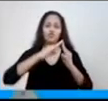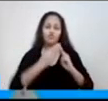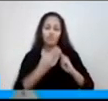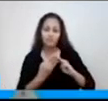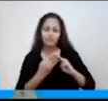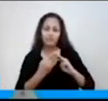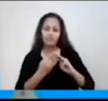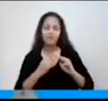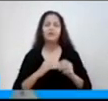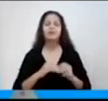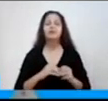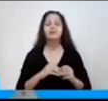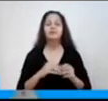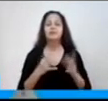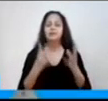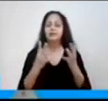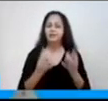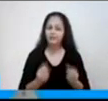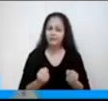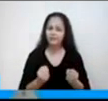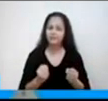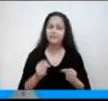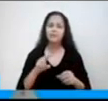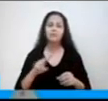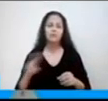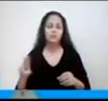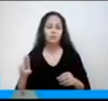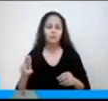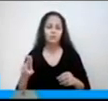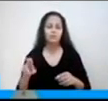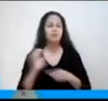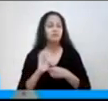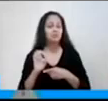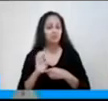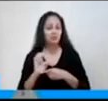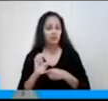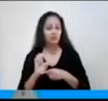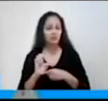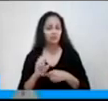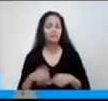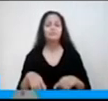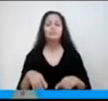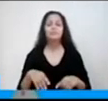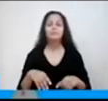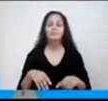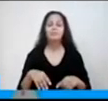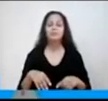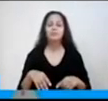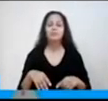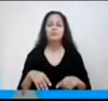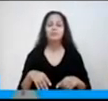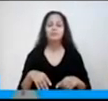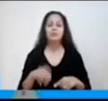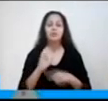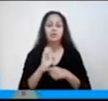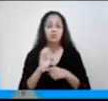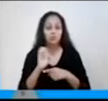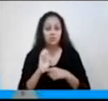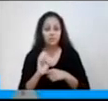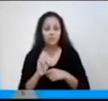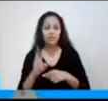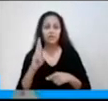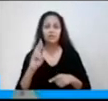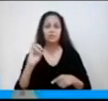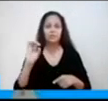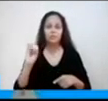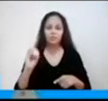né, a depender do estado recebe-se um determinado nome. Isso equivale à população do estado do Rio Grande do Sul. No estado do Rio